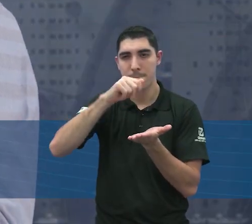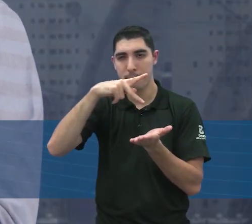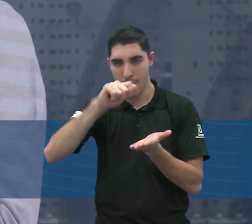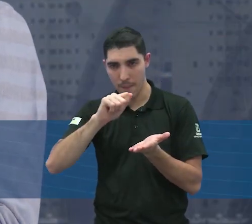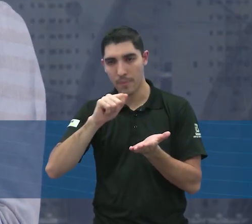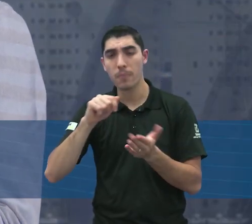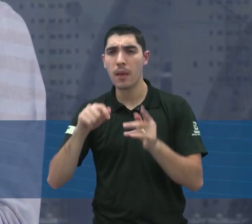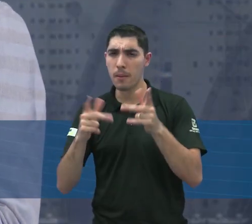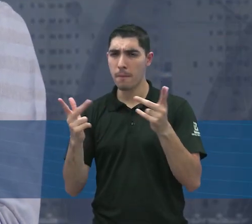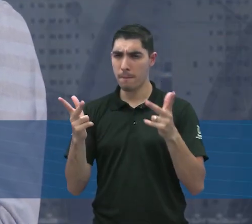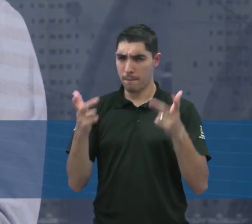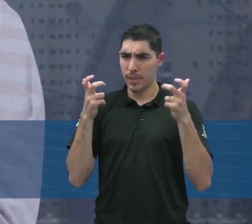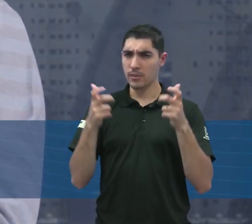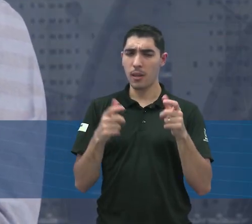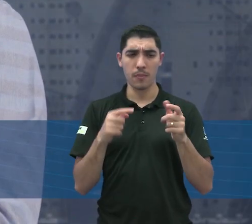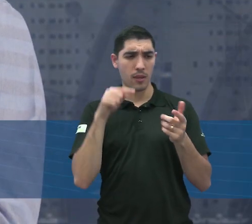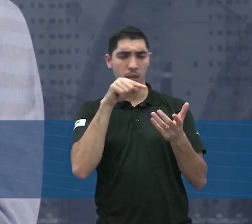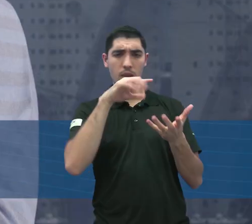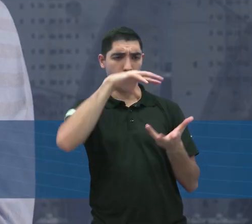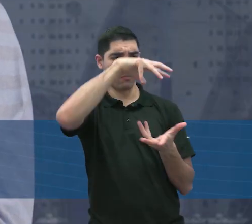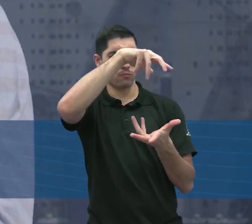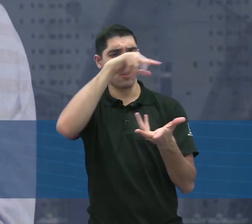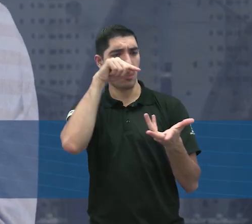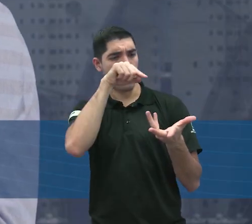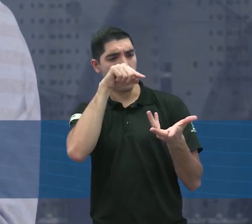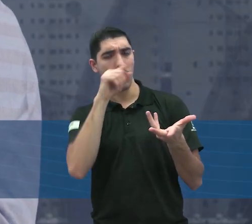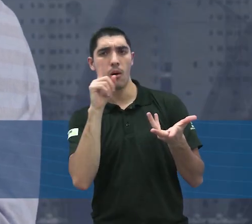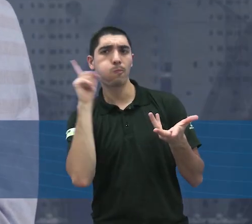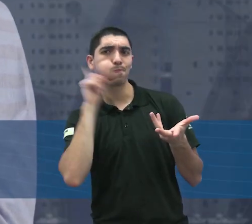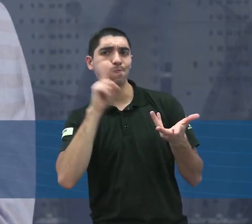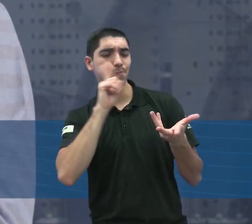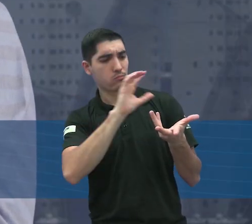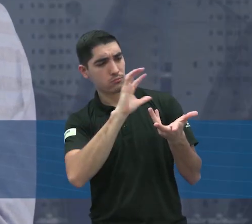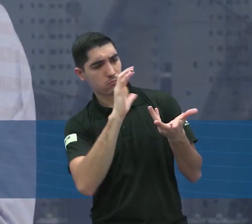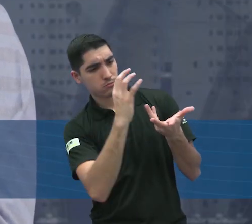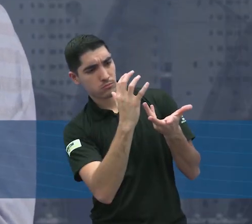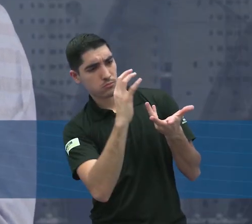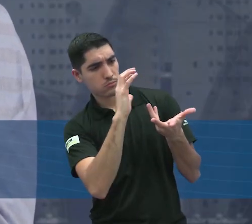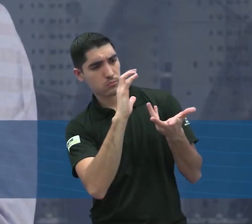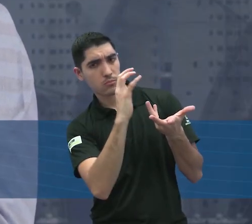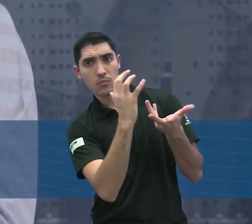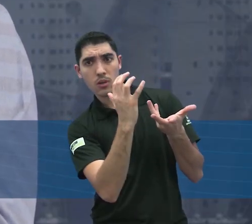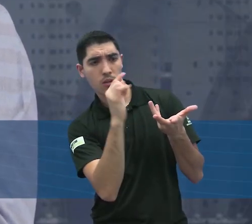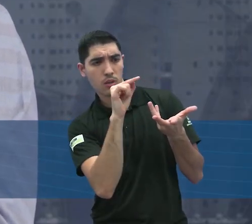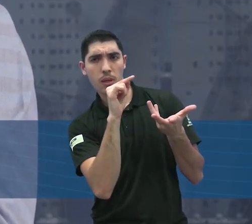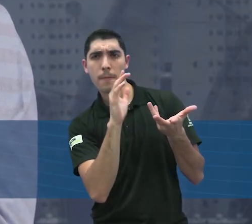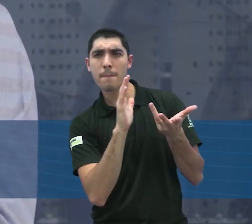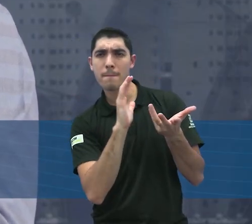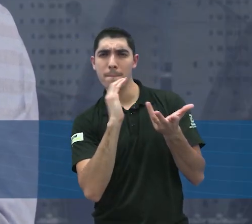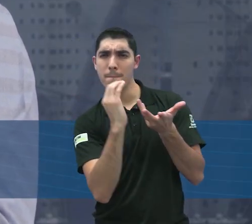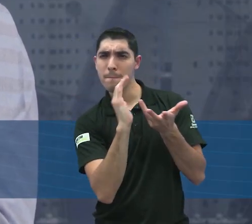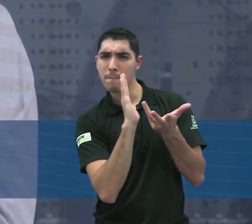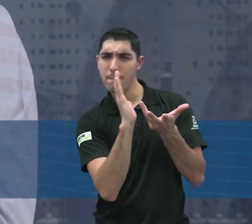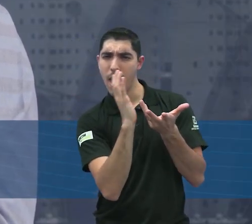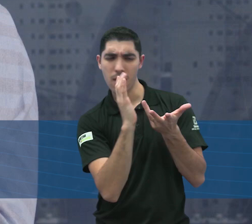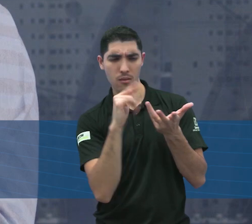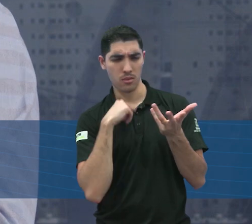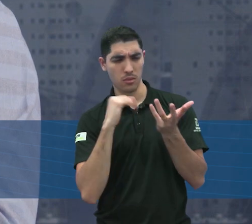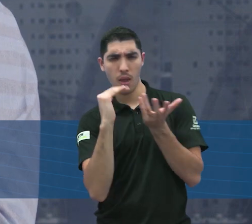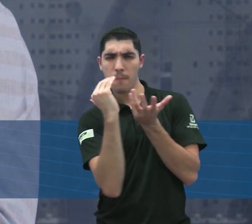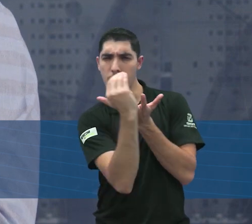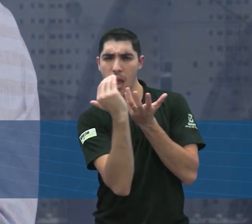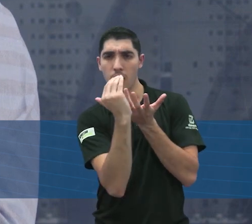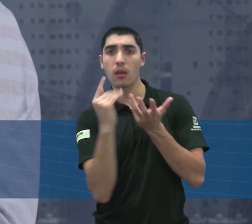ou a Rússia aparecem no centro. Porque é uma autoimagem você colocar o seu próprio país no centro. Eu acho nada